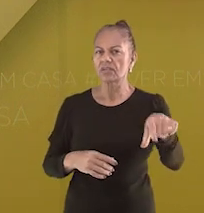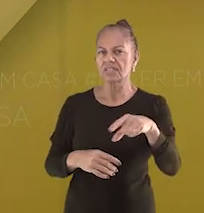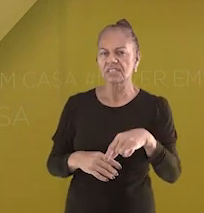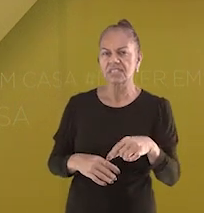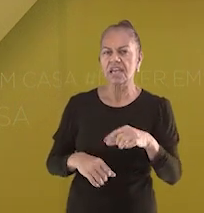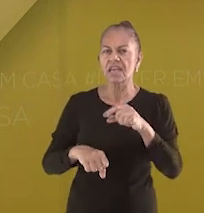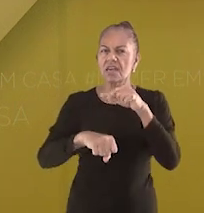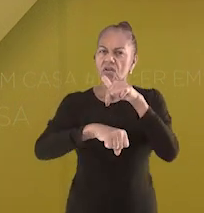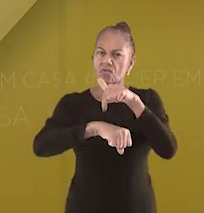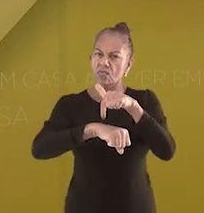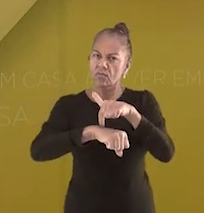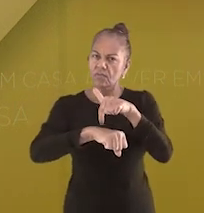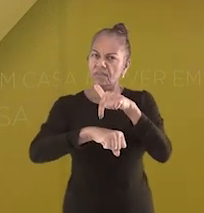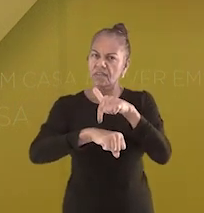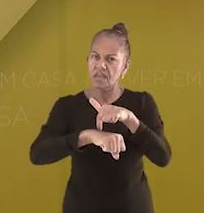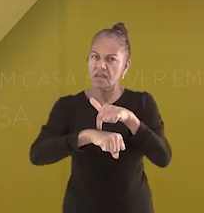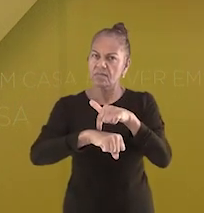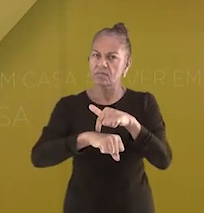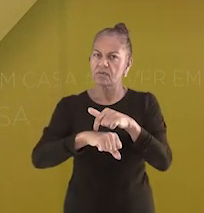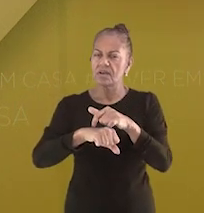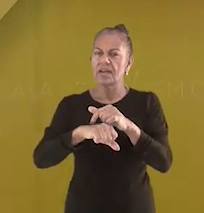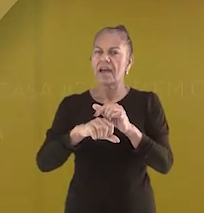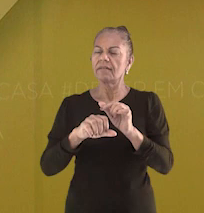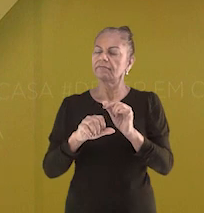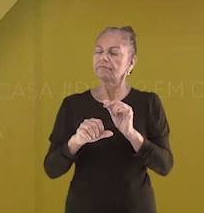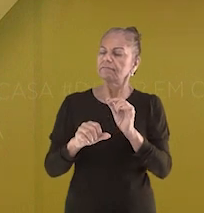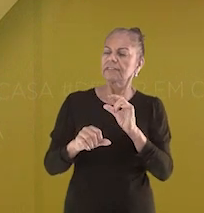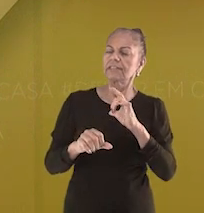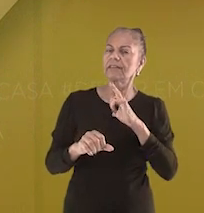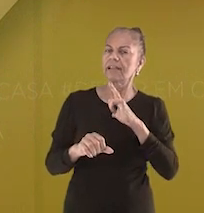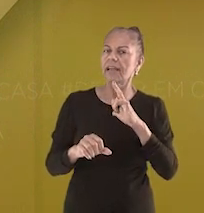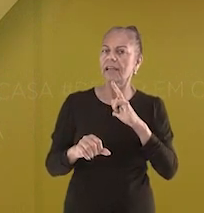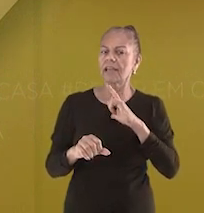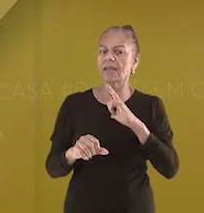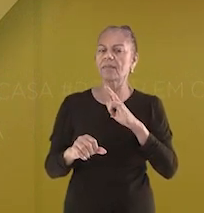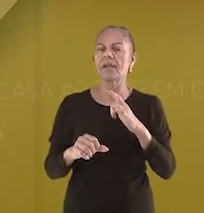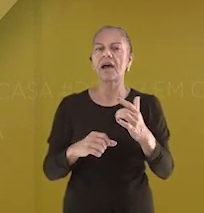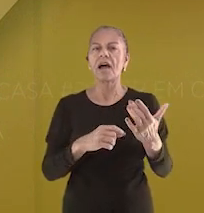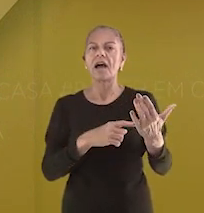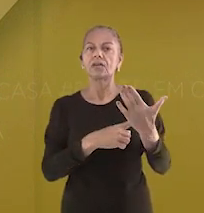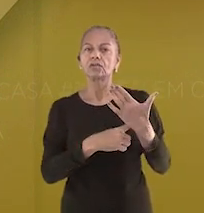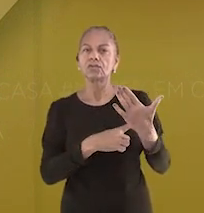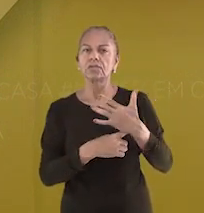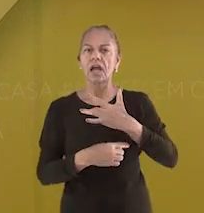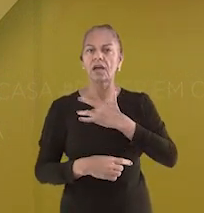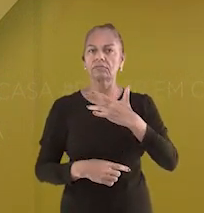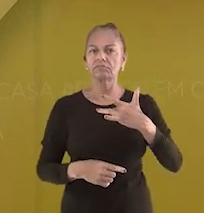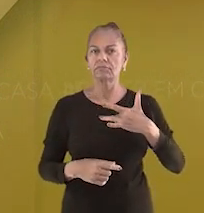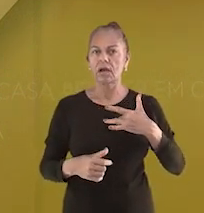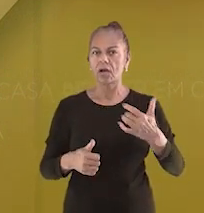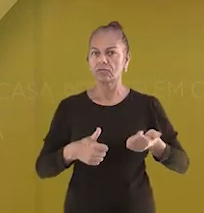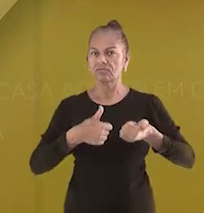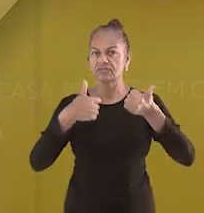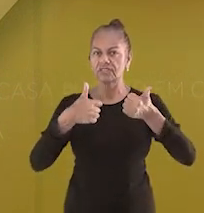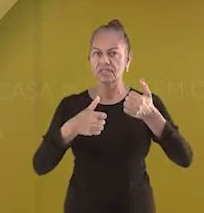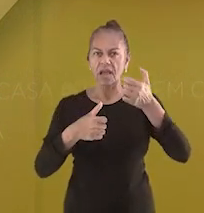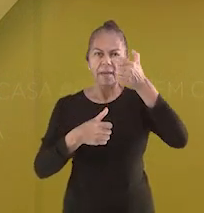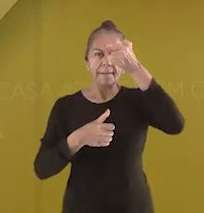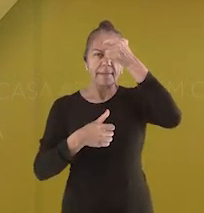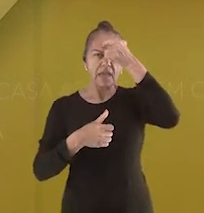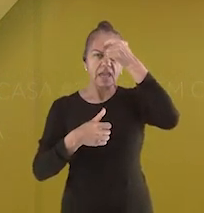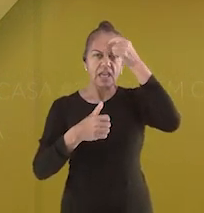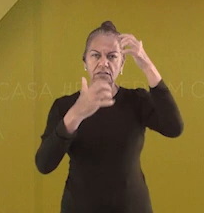saúde física e mental? Lembrando a todos que especificamos apenas algumas